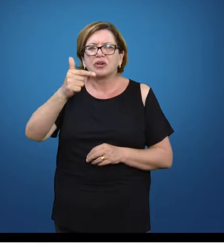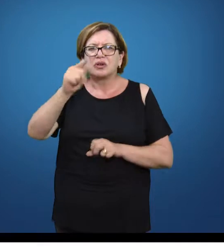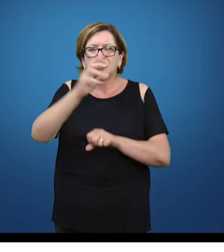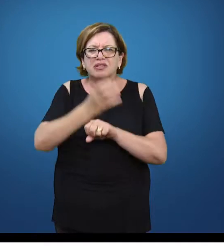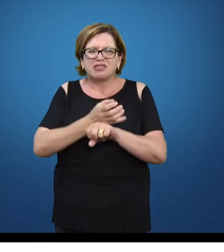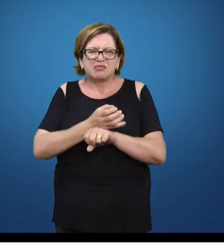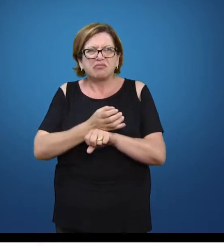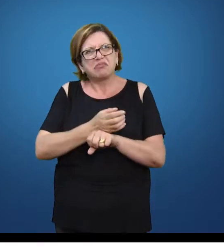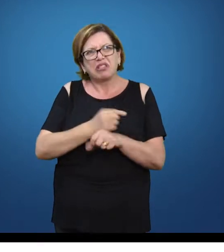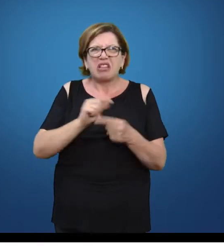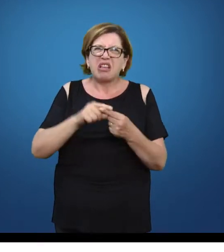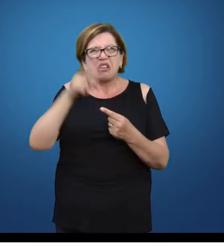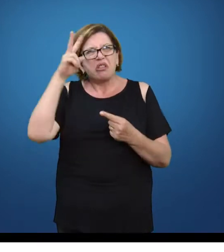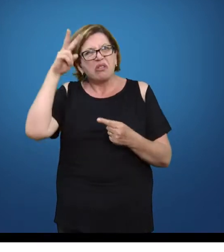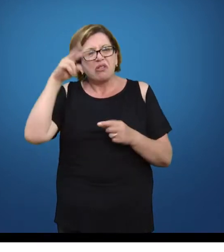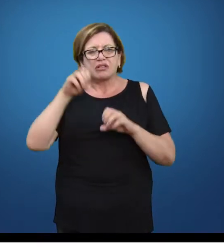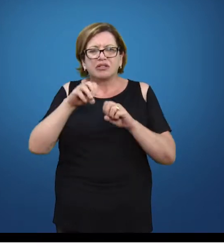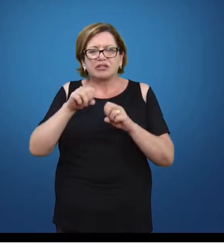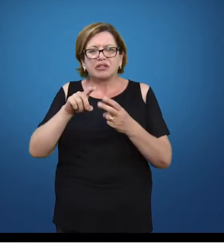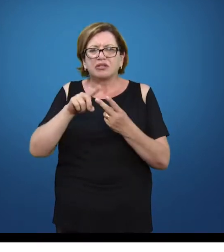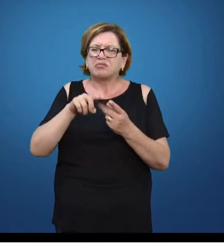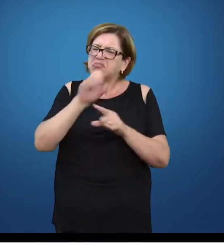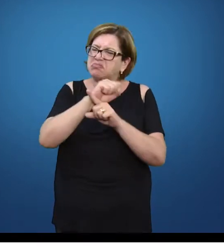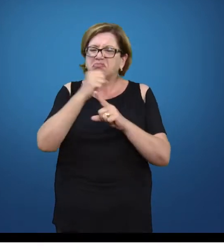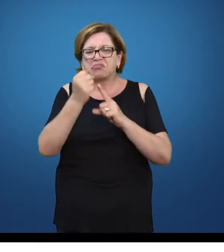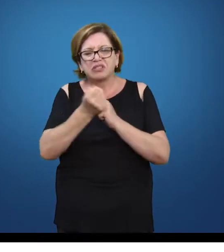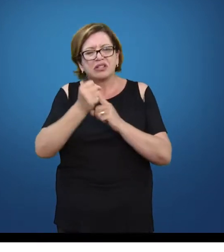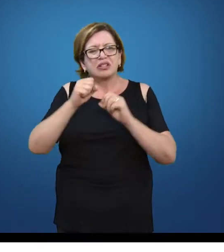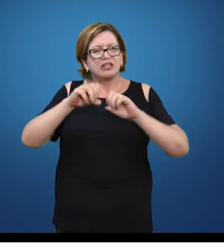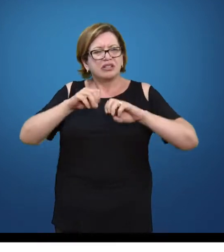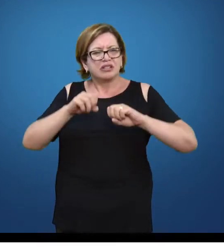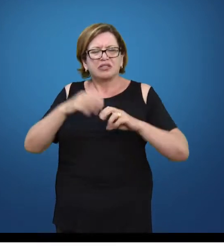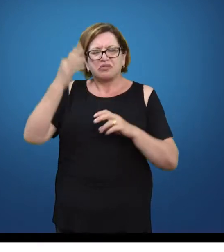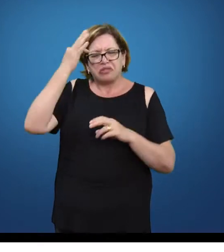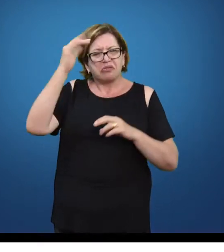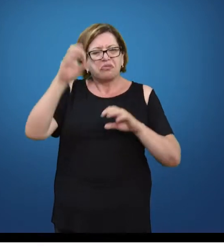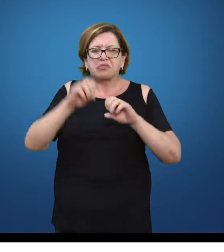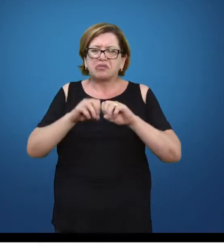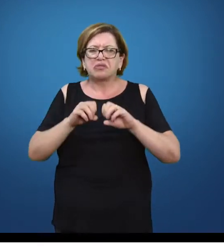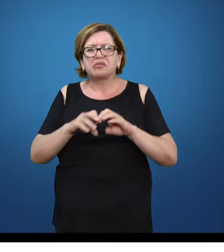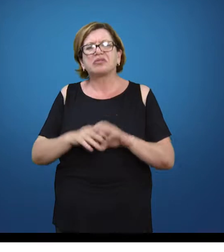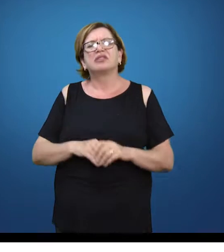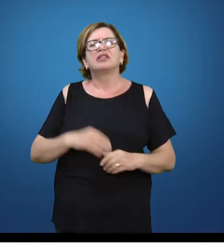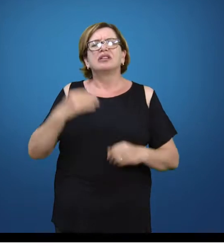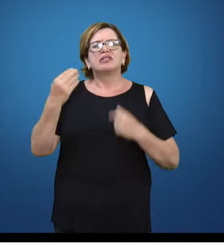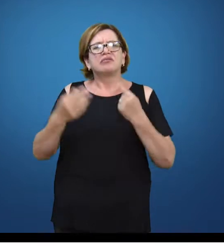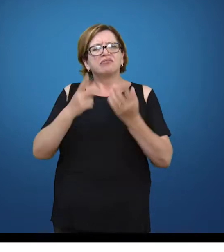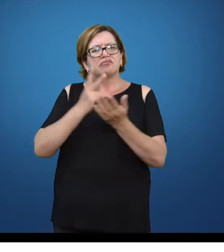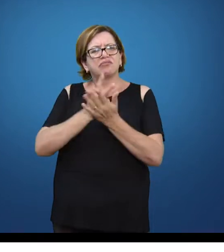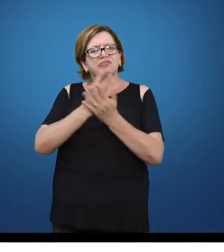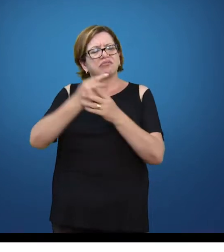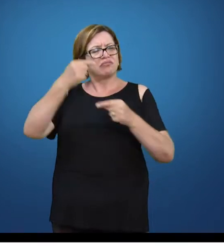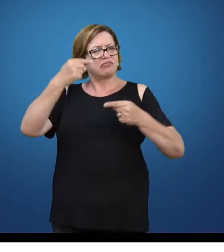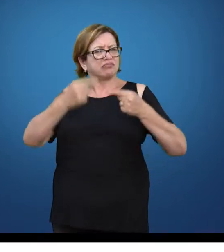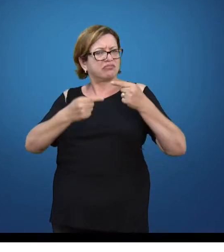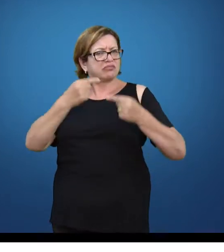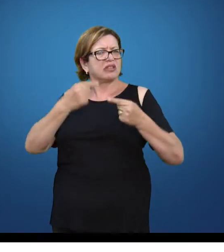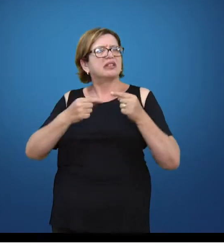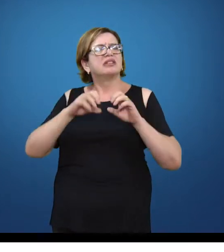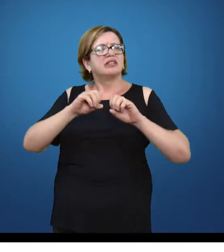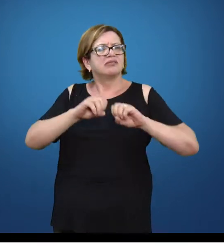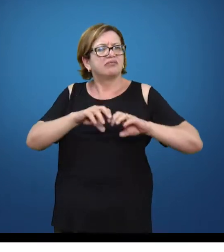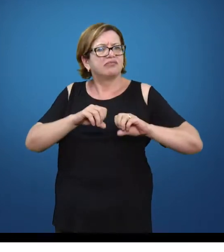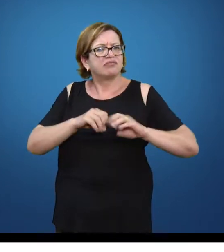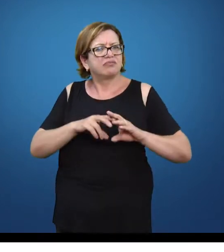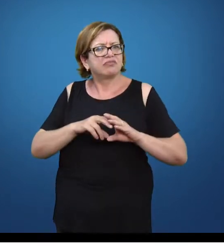da Educação, Sociologia da Educação, Filosofia da Educação, que a política educacional,